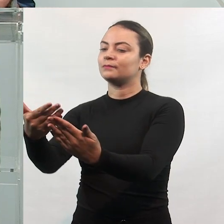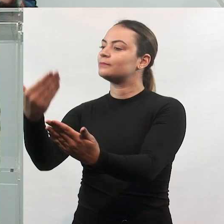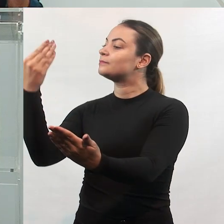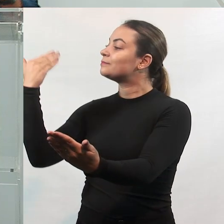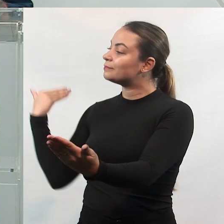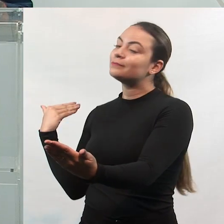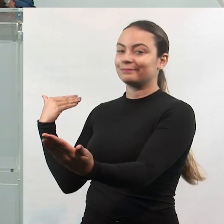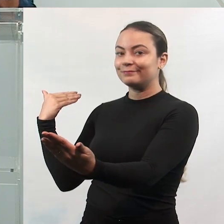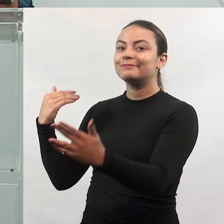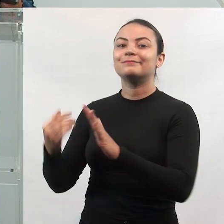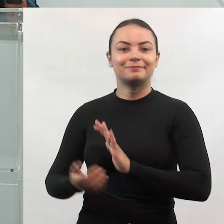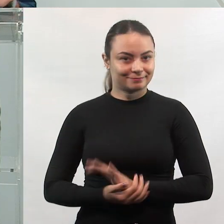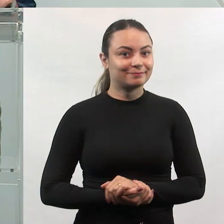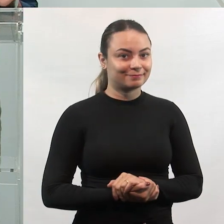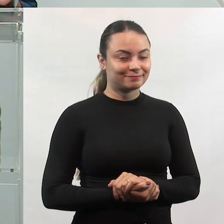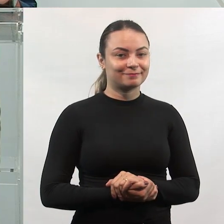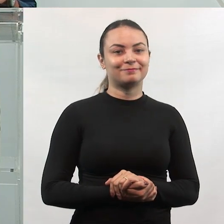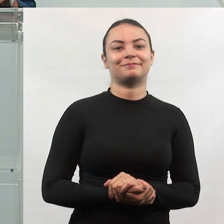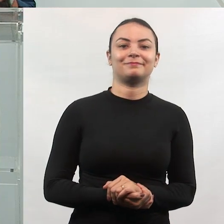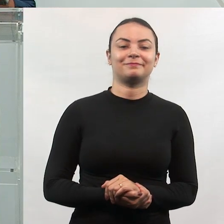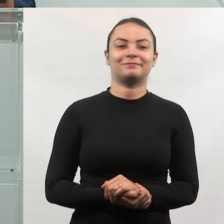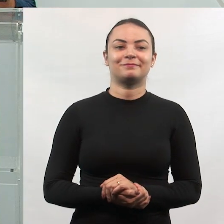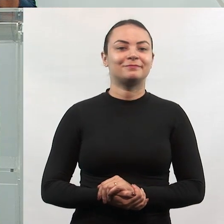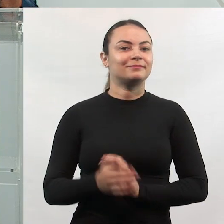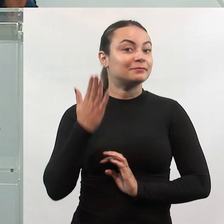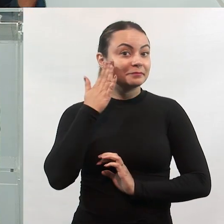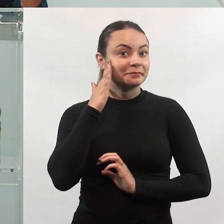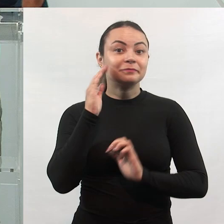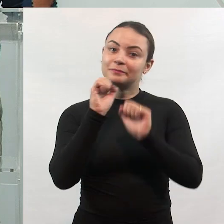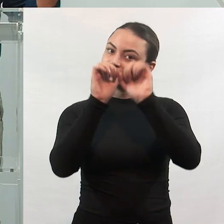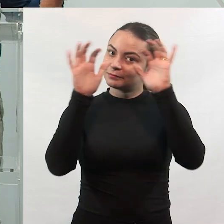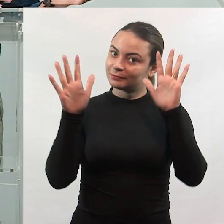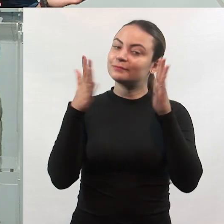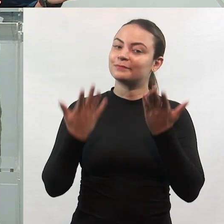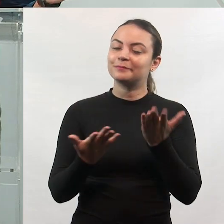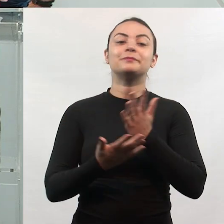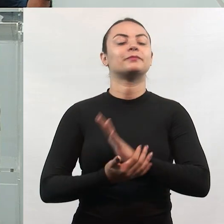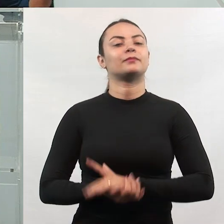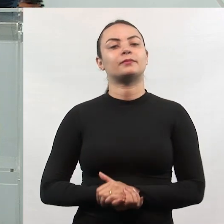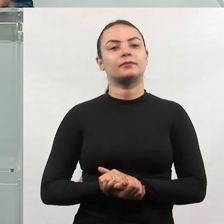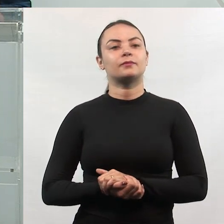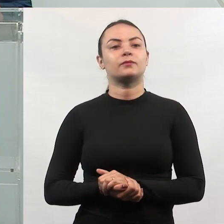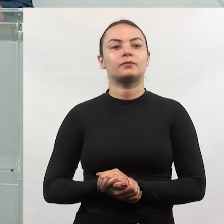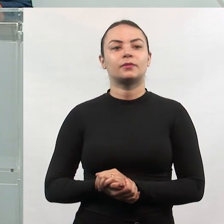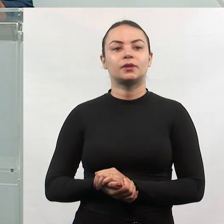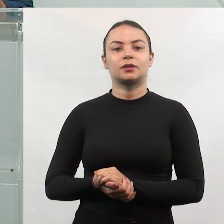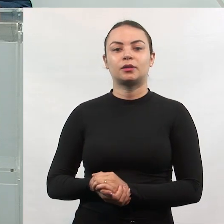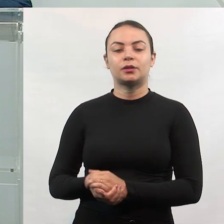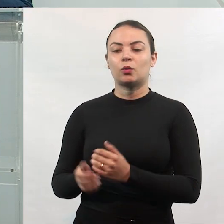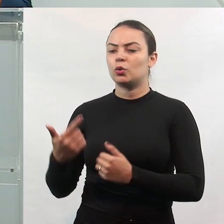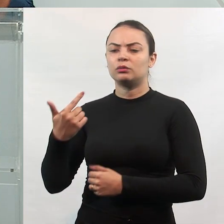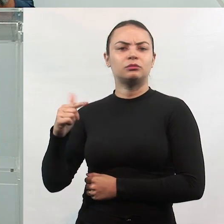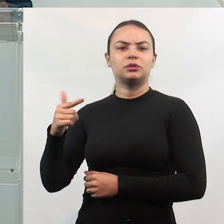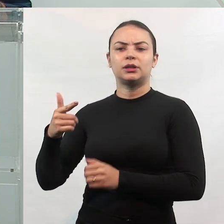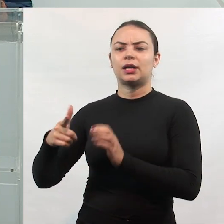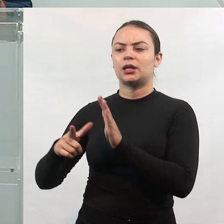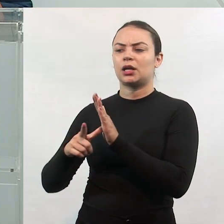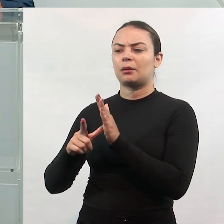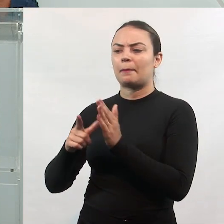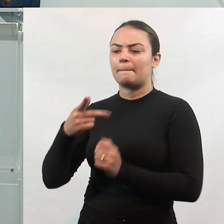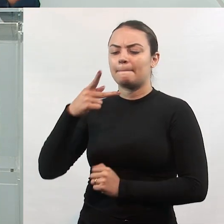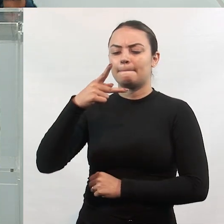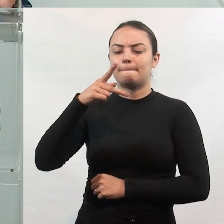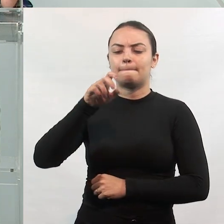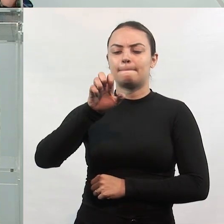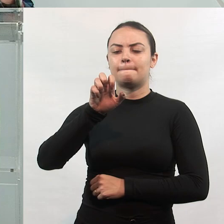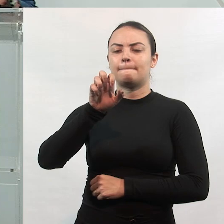pesquisa. Por quê? Um pré-projeto, ele seria o quê? Uma etapa antes do projeto? Que etapa seria essa? Né? Então, na prática, a gente